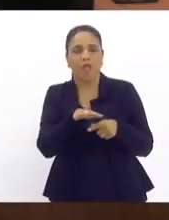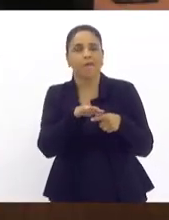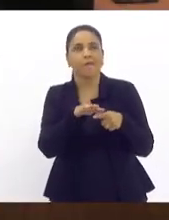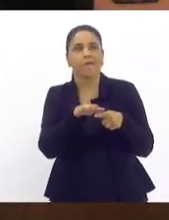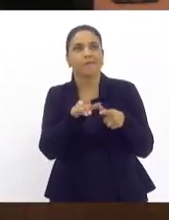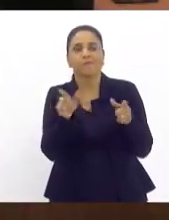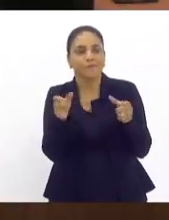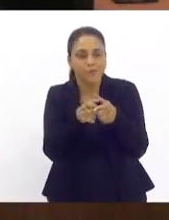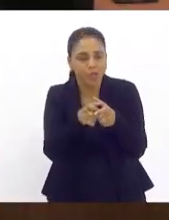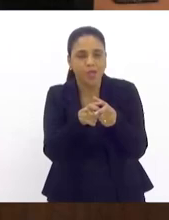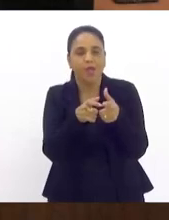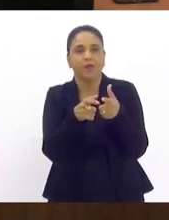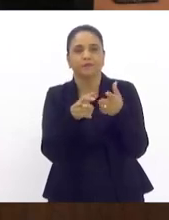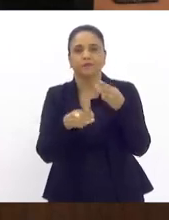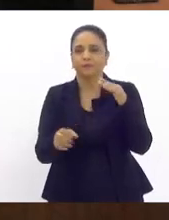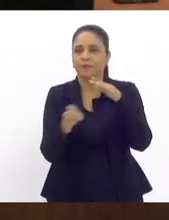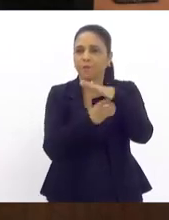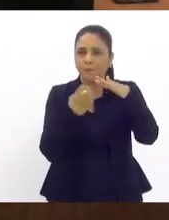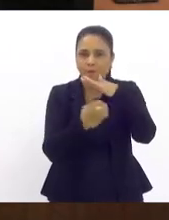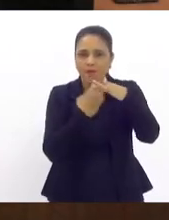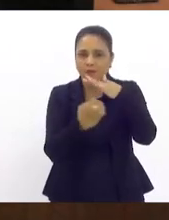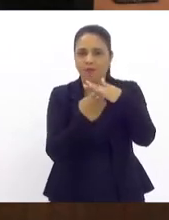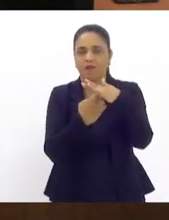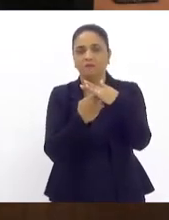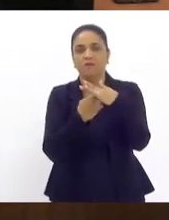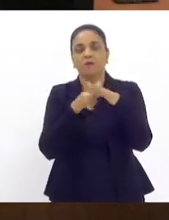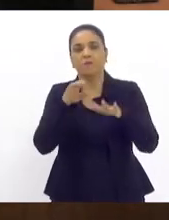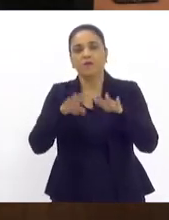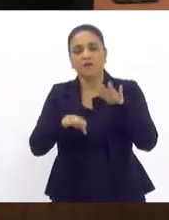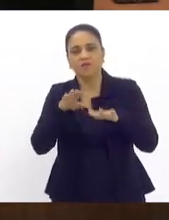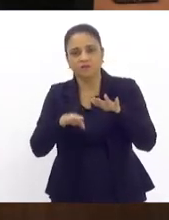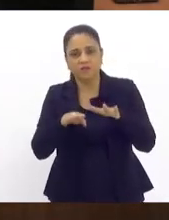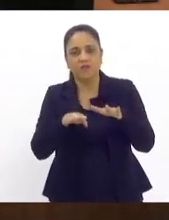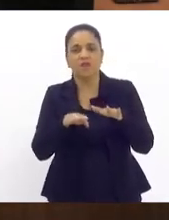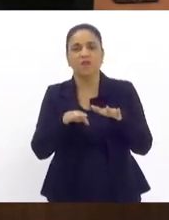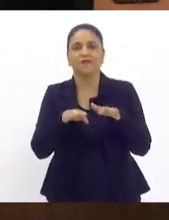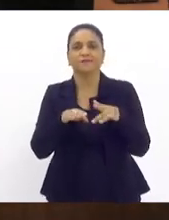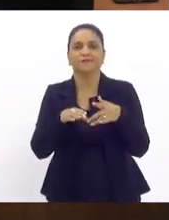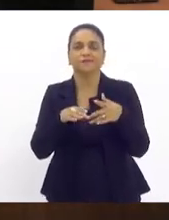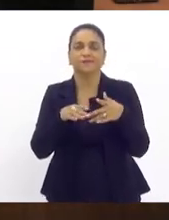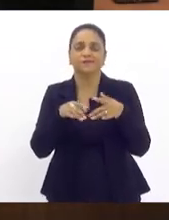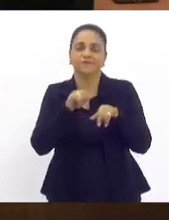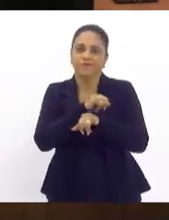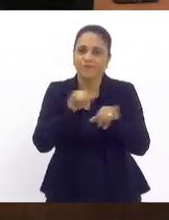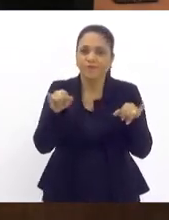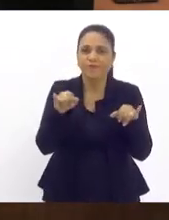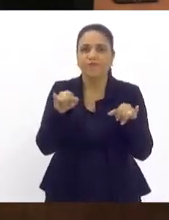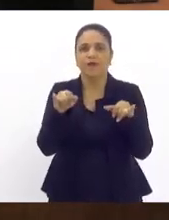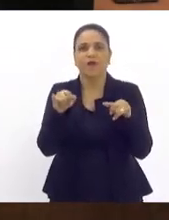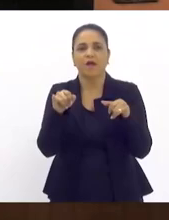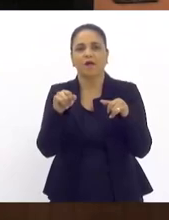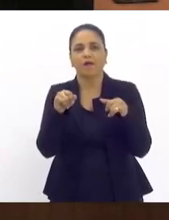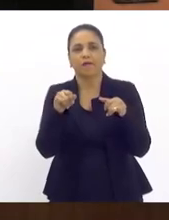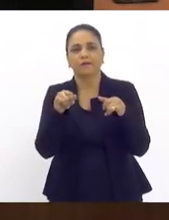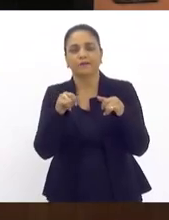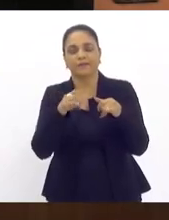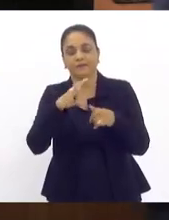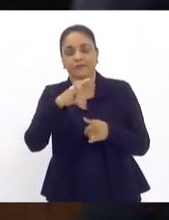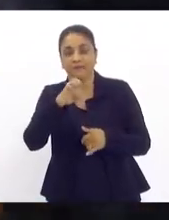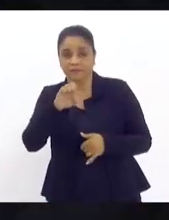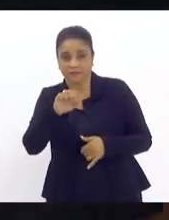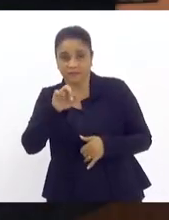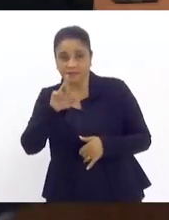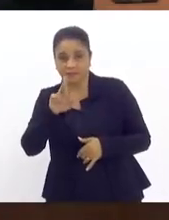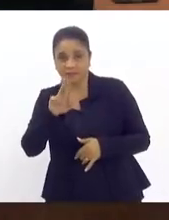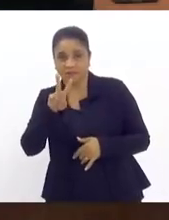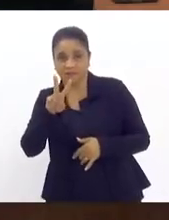que eles não sejam enquadrados, que é um hábito na casa, sempre que se fala sobre a produção do setor produtivo da cerveja, se